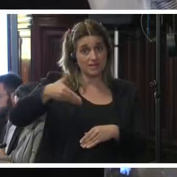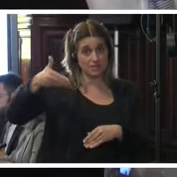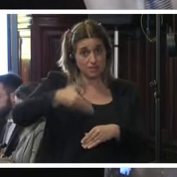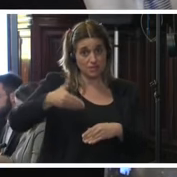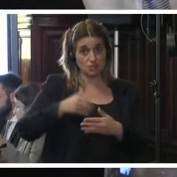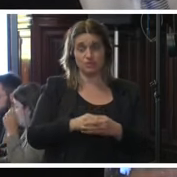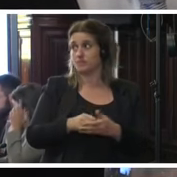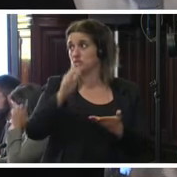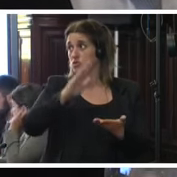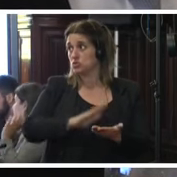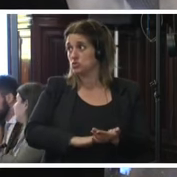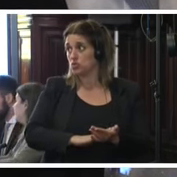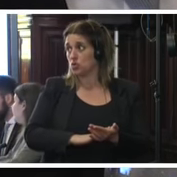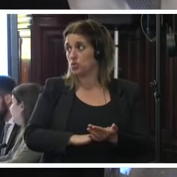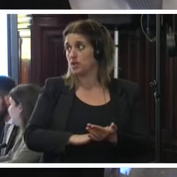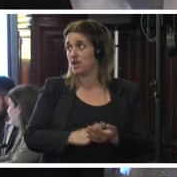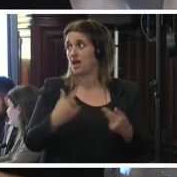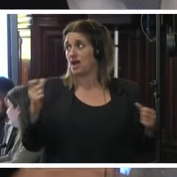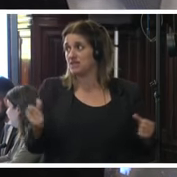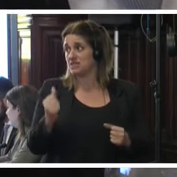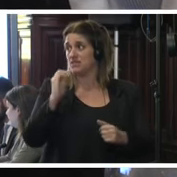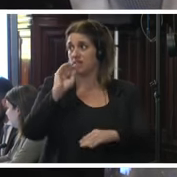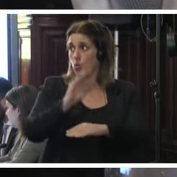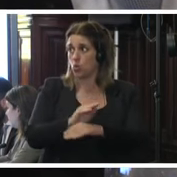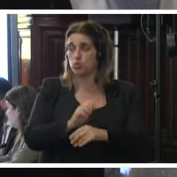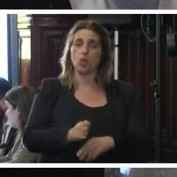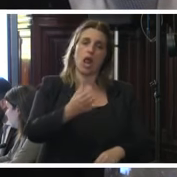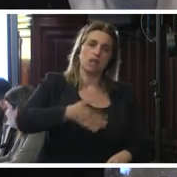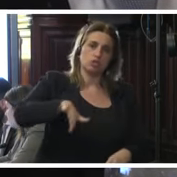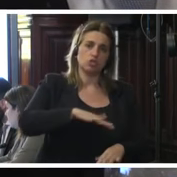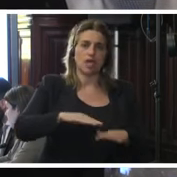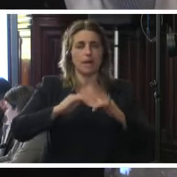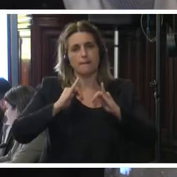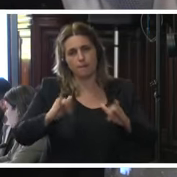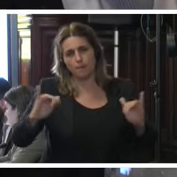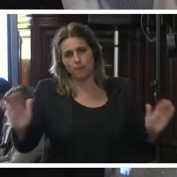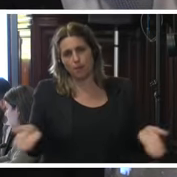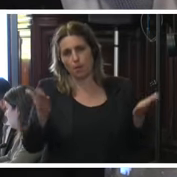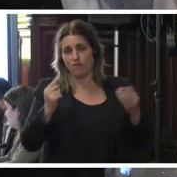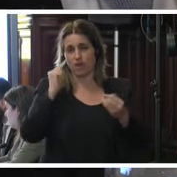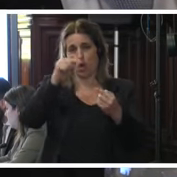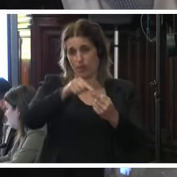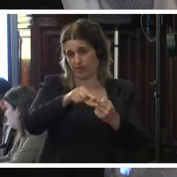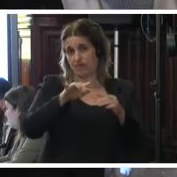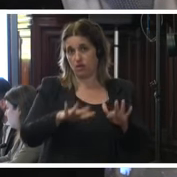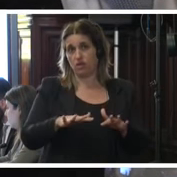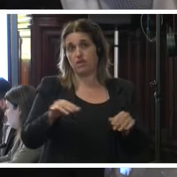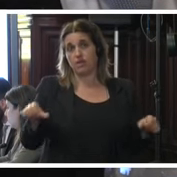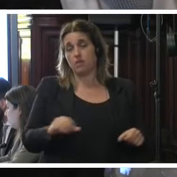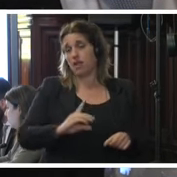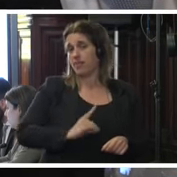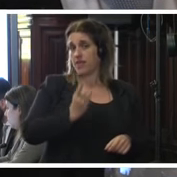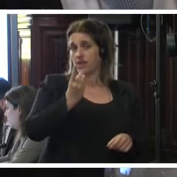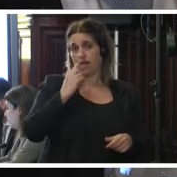e à dignidade humana, de modo a promover e defender os direitos humanos, estão em perfeita consonância com as premissas da segurança